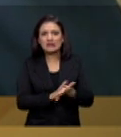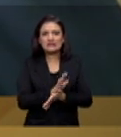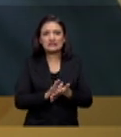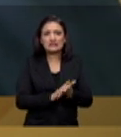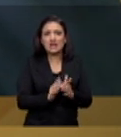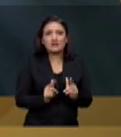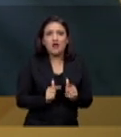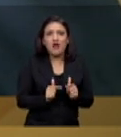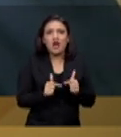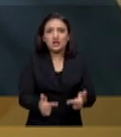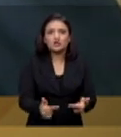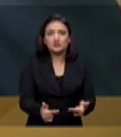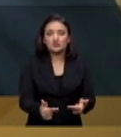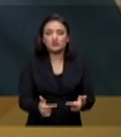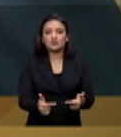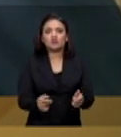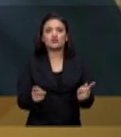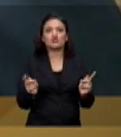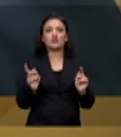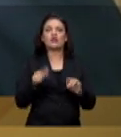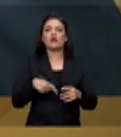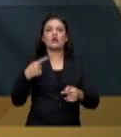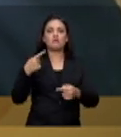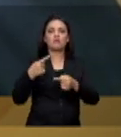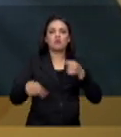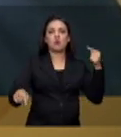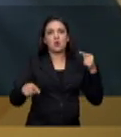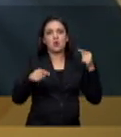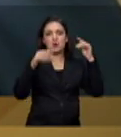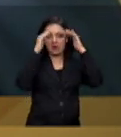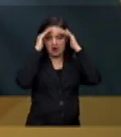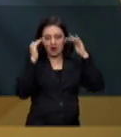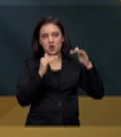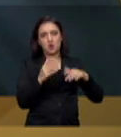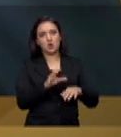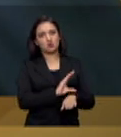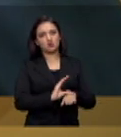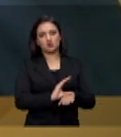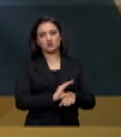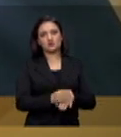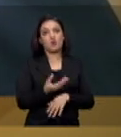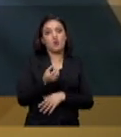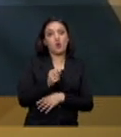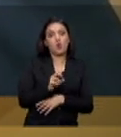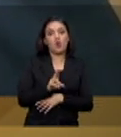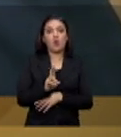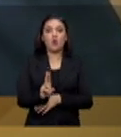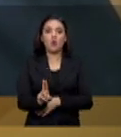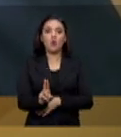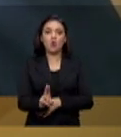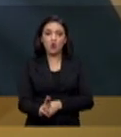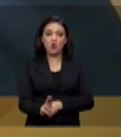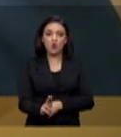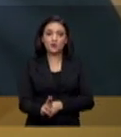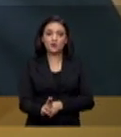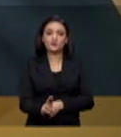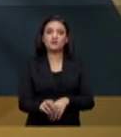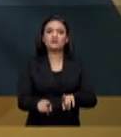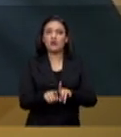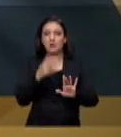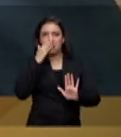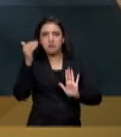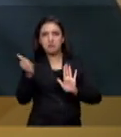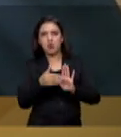que signifique deslealdade à Constituição ou resistência a qualquer comando